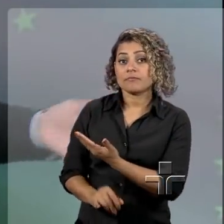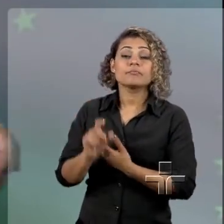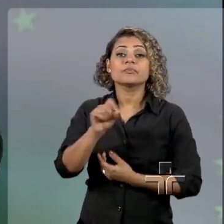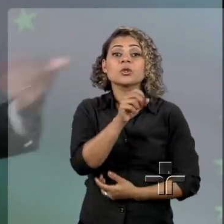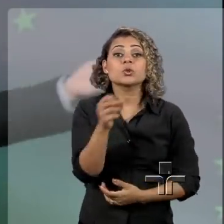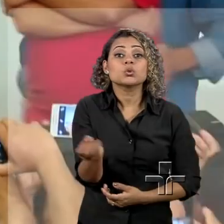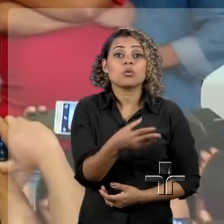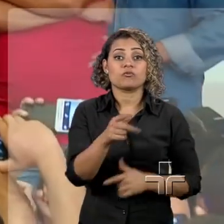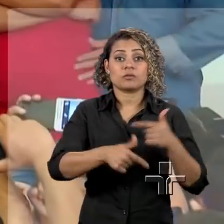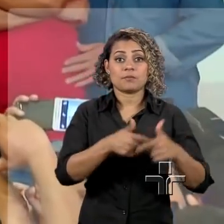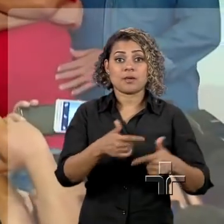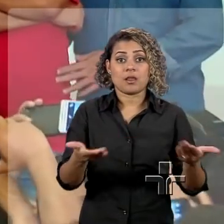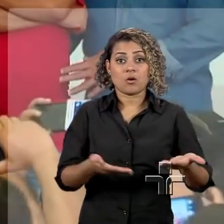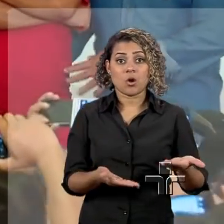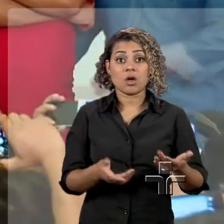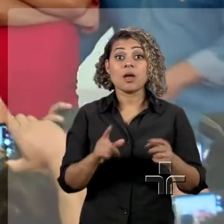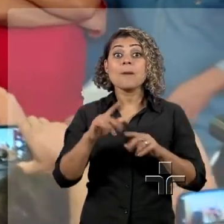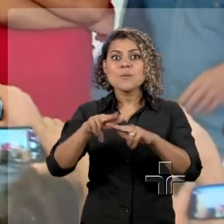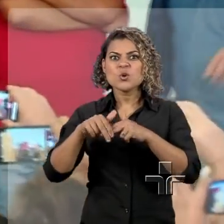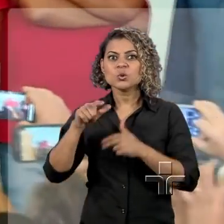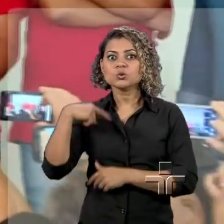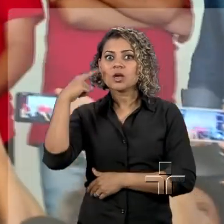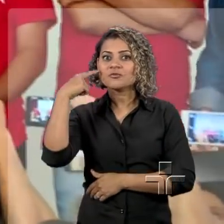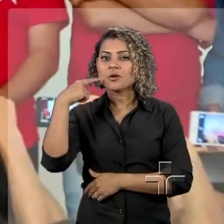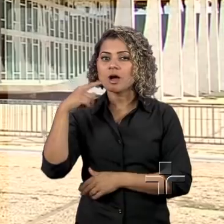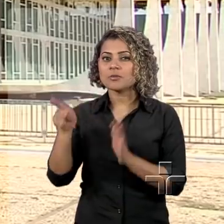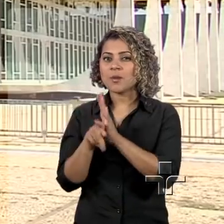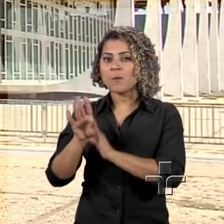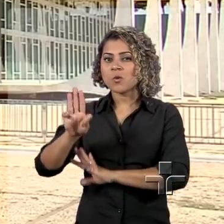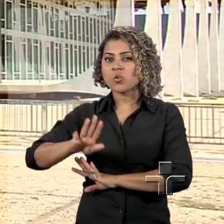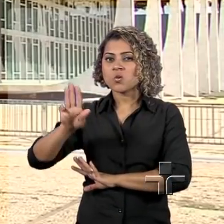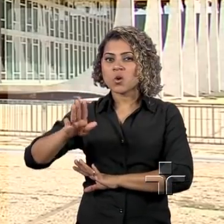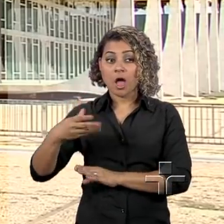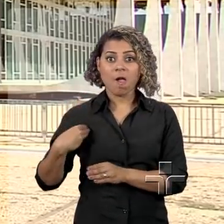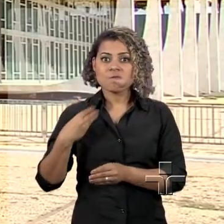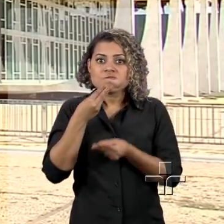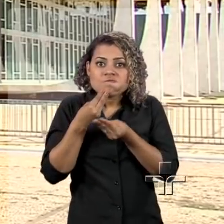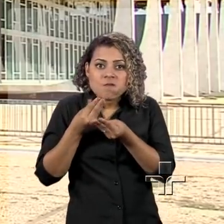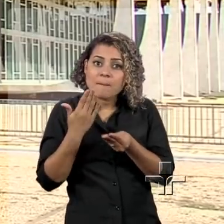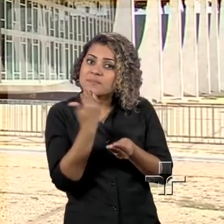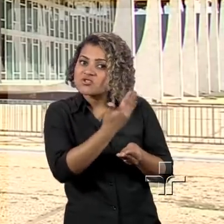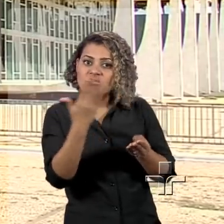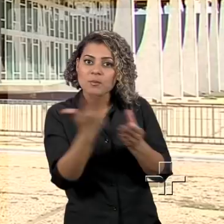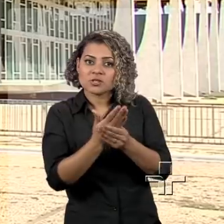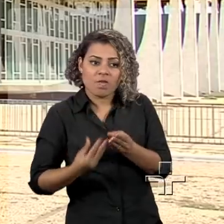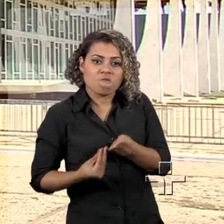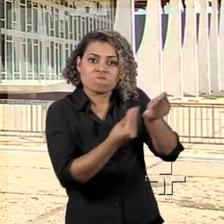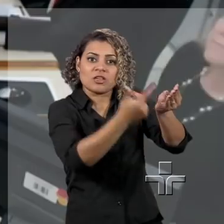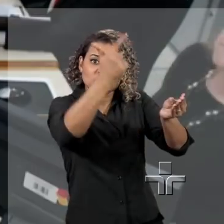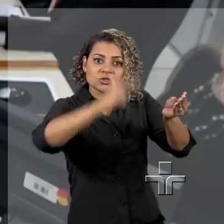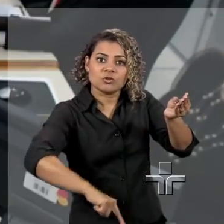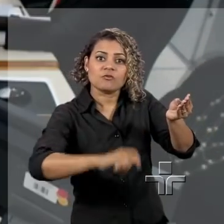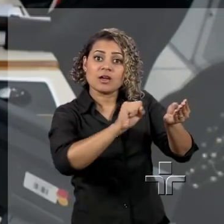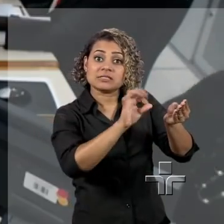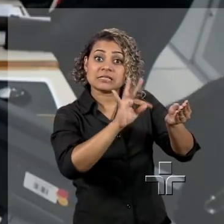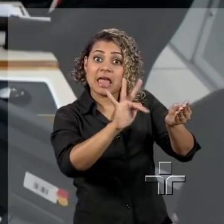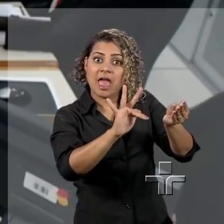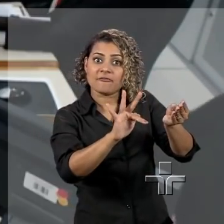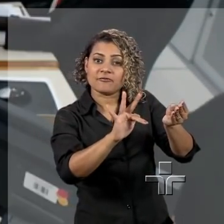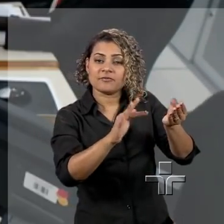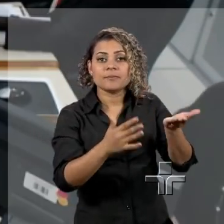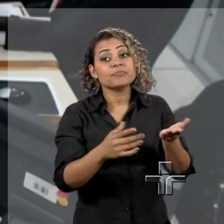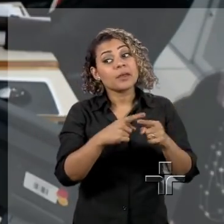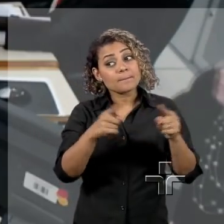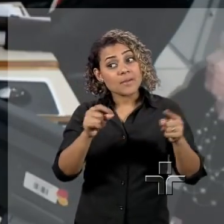de Sérgio Moro que a defesa do ex-presidente Lula entrou com recurso no Supremo Tribunal Federal. Os